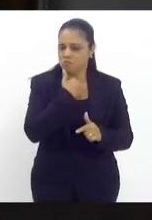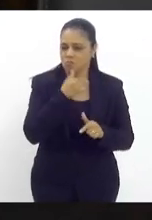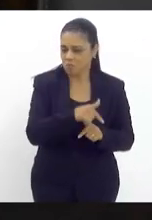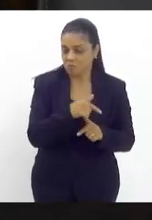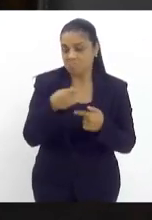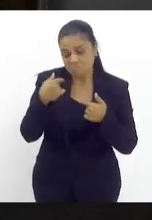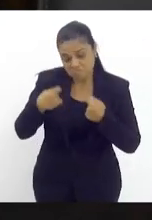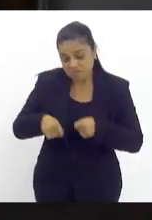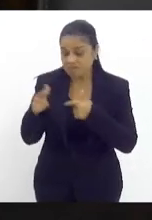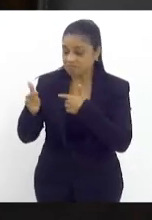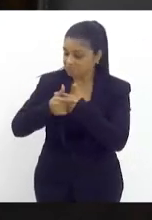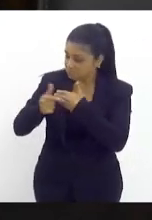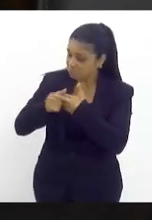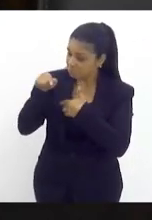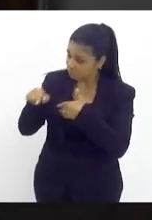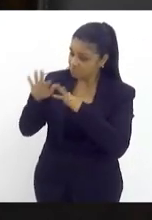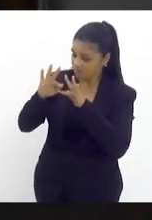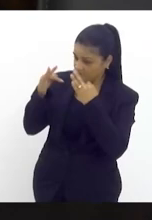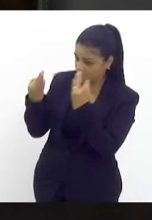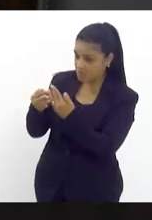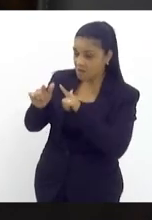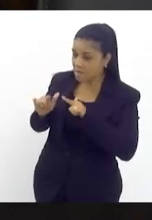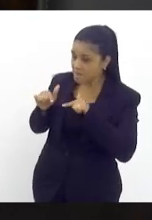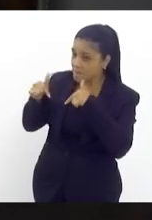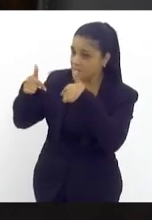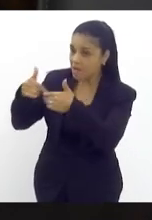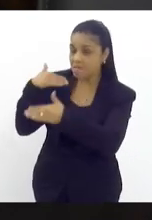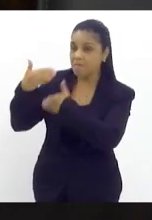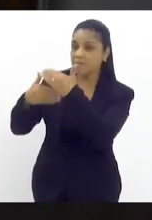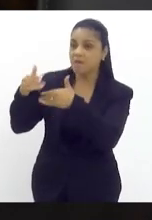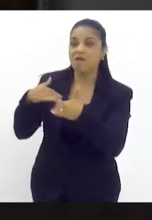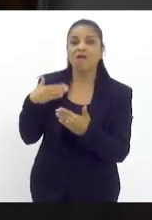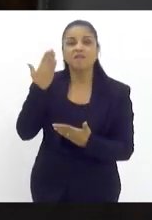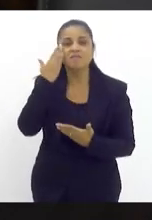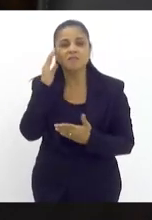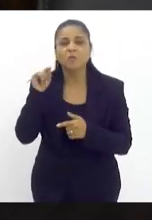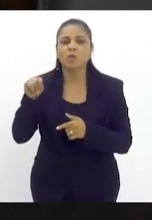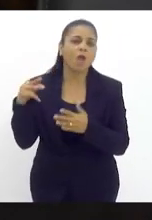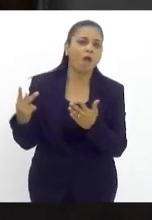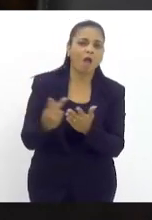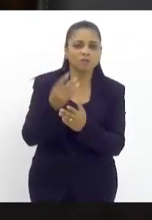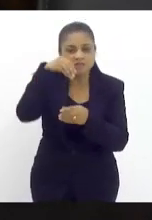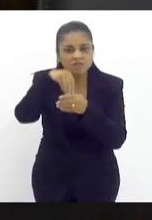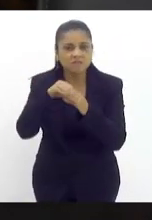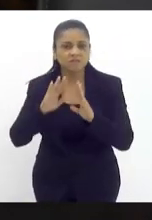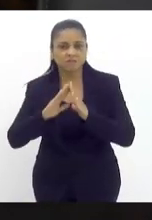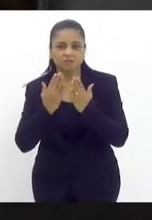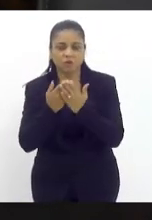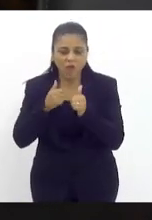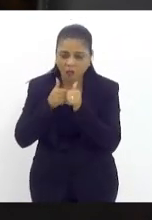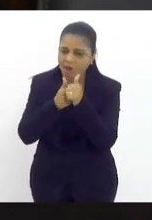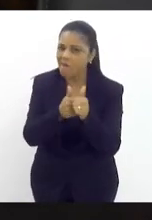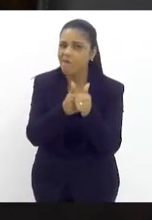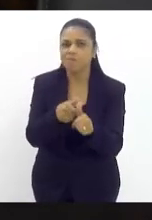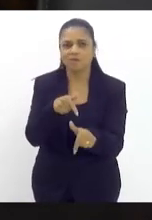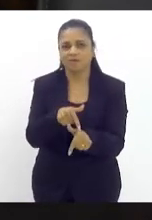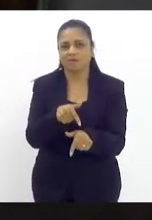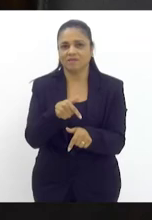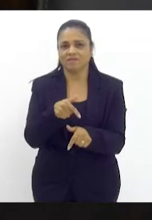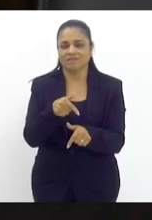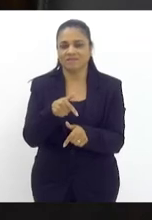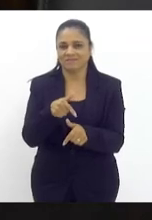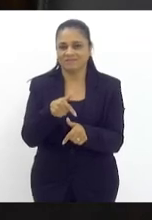frente desse processo. É preciso que você entenda o que está acontecendo. É preciso que você acompanhe. Então, esse